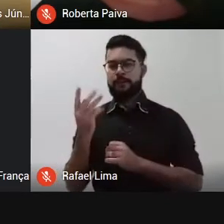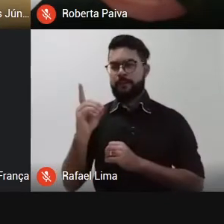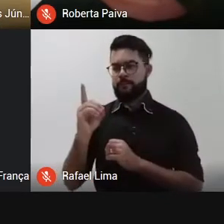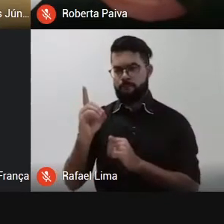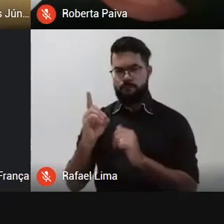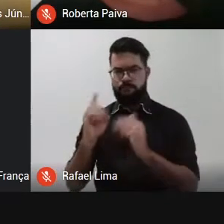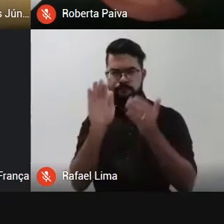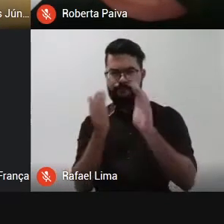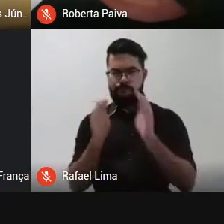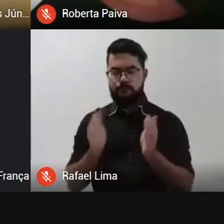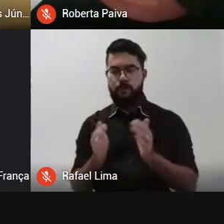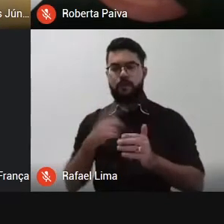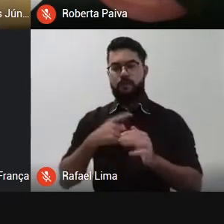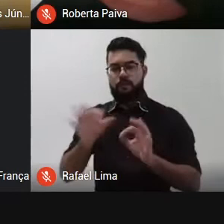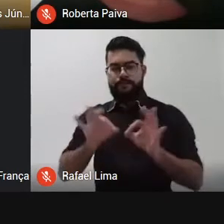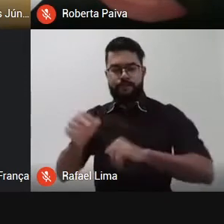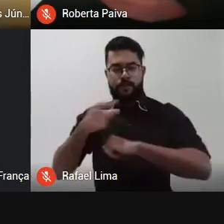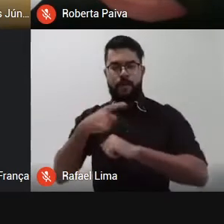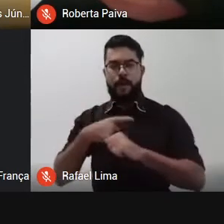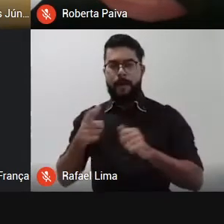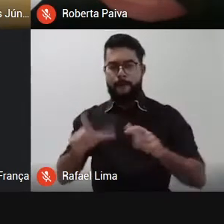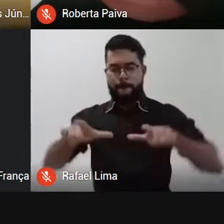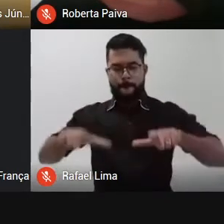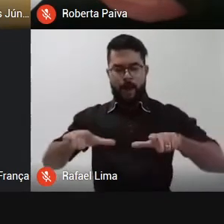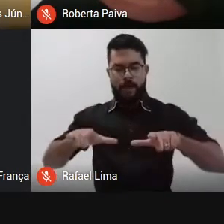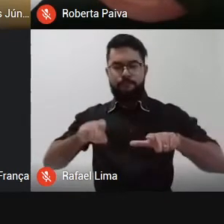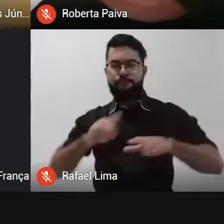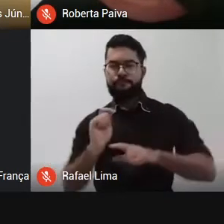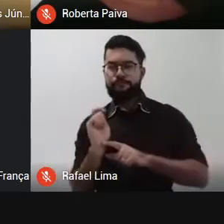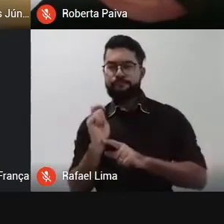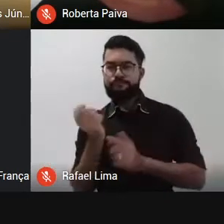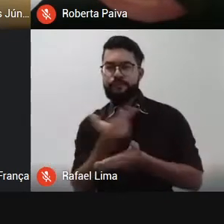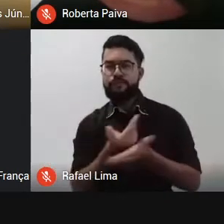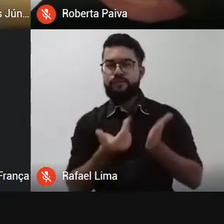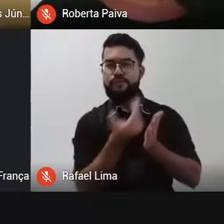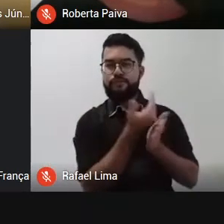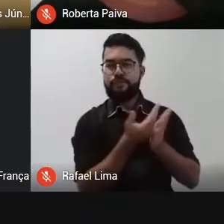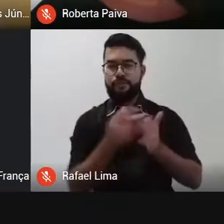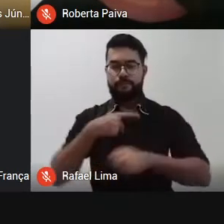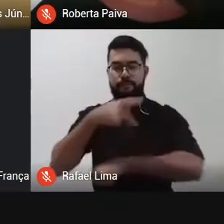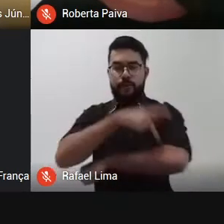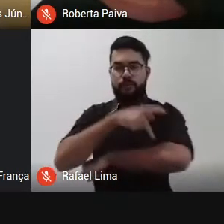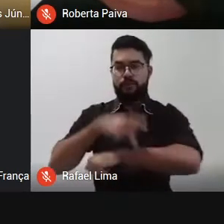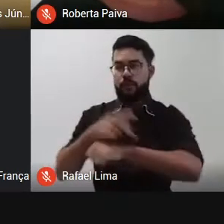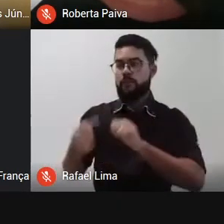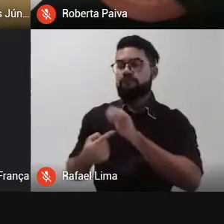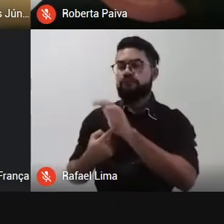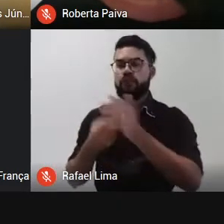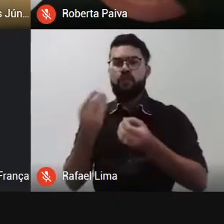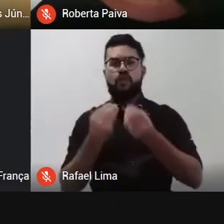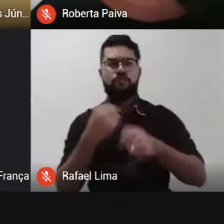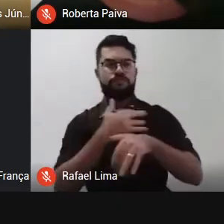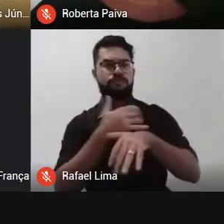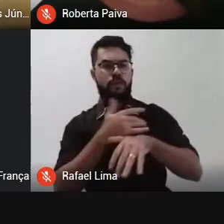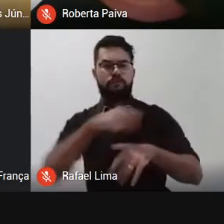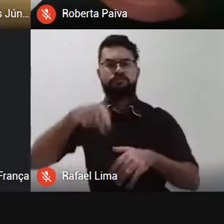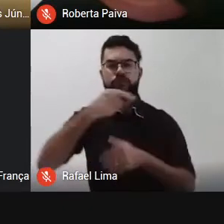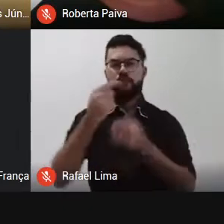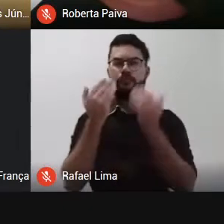maquete pedagógica que pudesse explicar as etapas de construção para a comunidade e para os próprios alunos, e